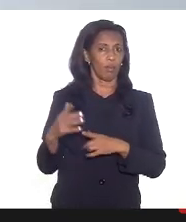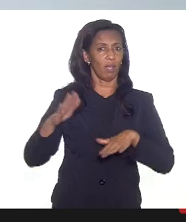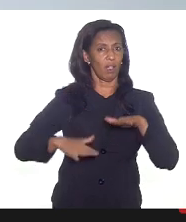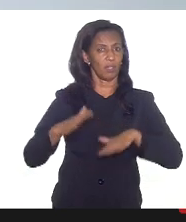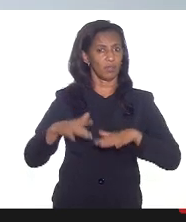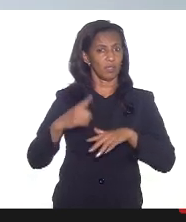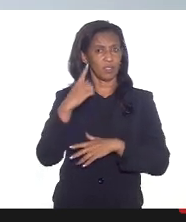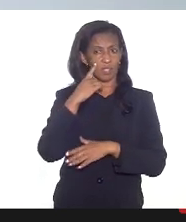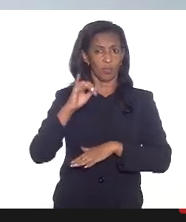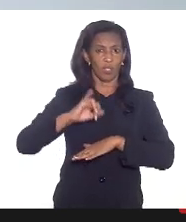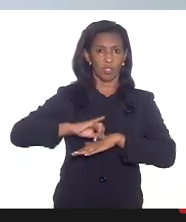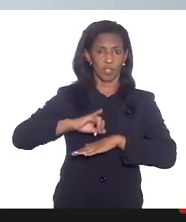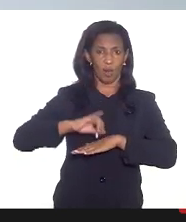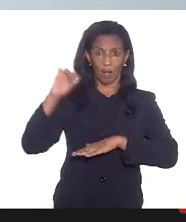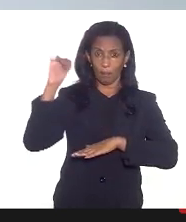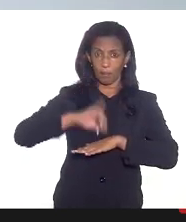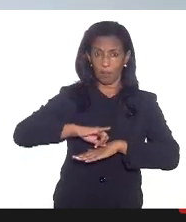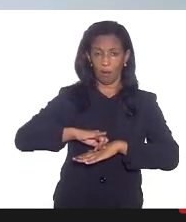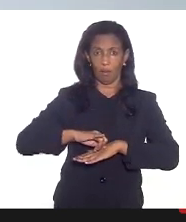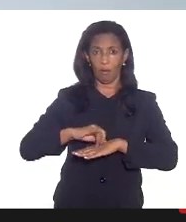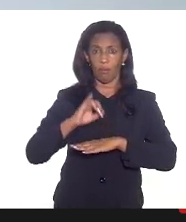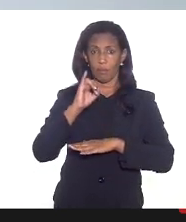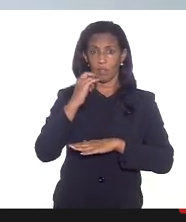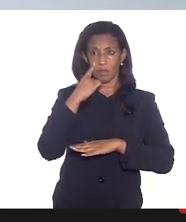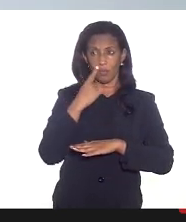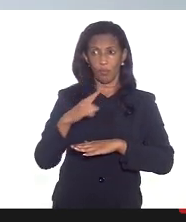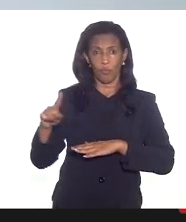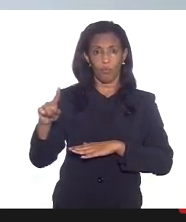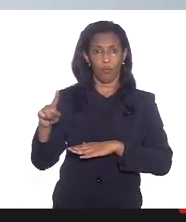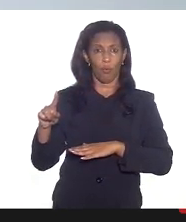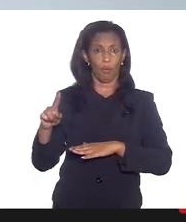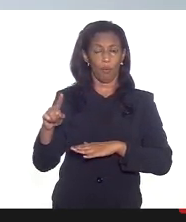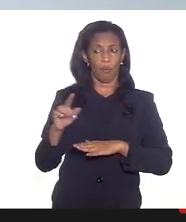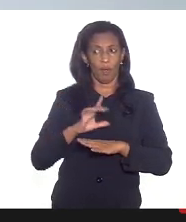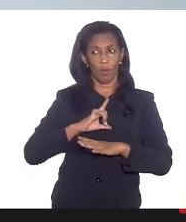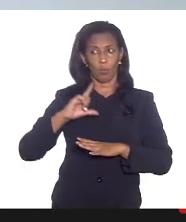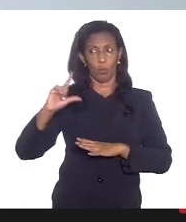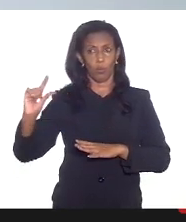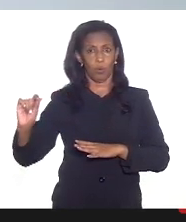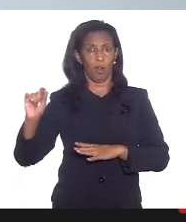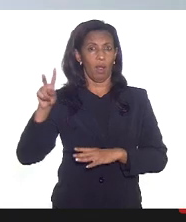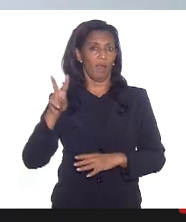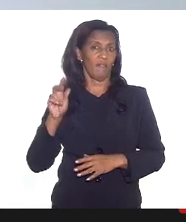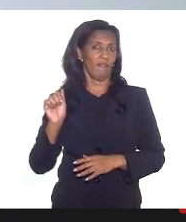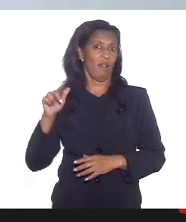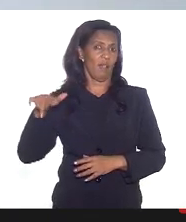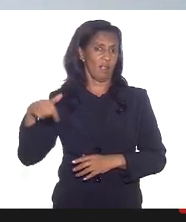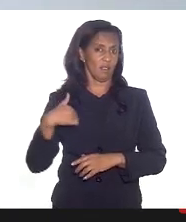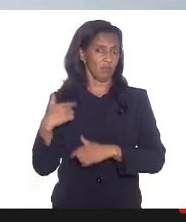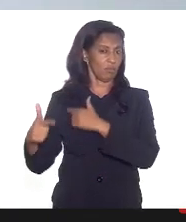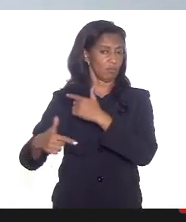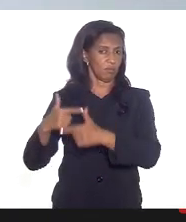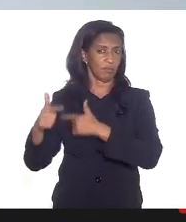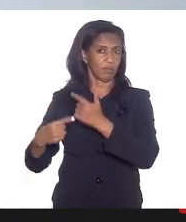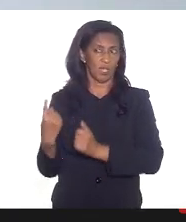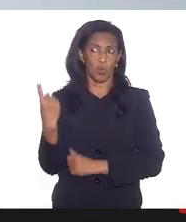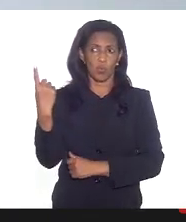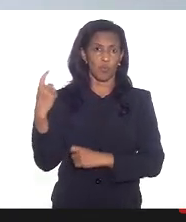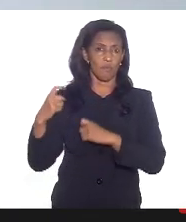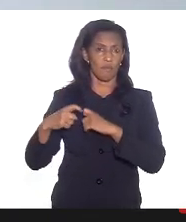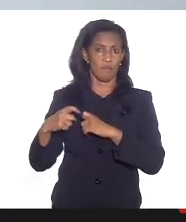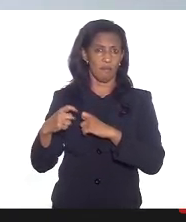Às vezes tem uma noção do Rio de Janeiro capital né E se a gente for às vezes para 100 km de distância de trabalho em Valença também às vezes só tem